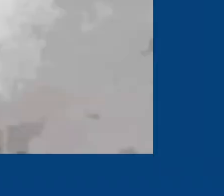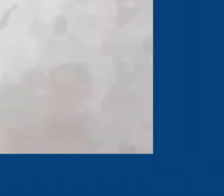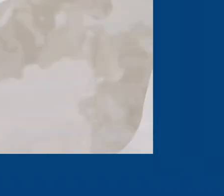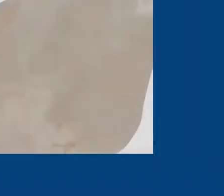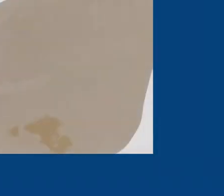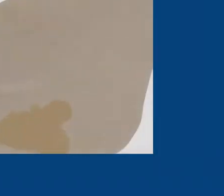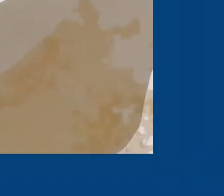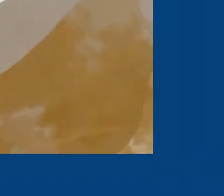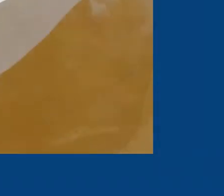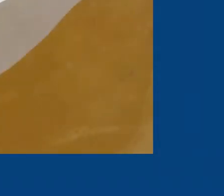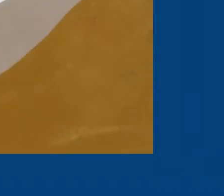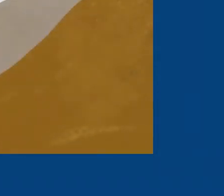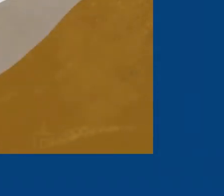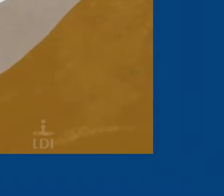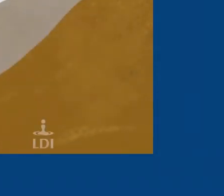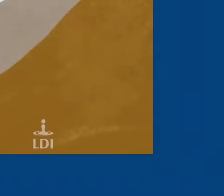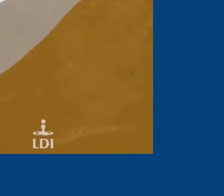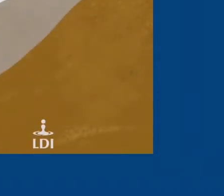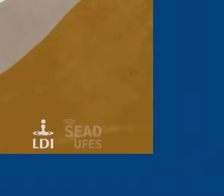e